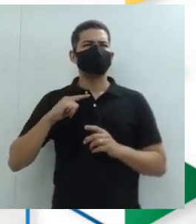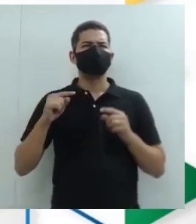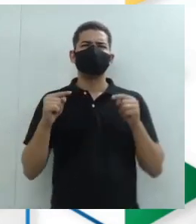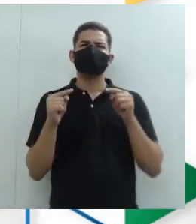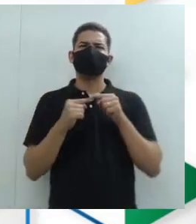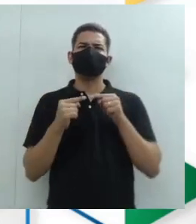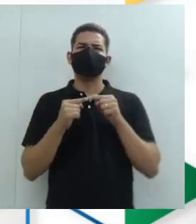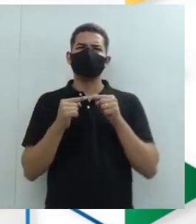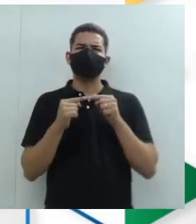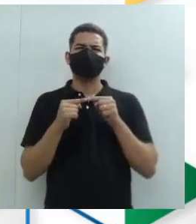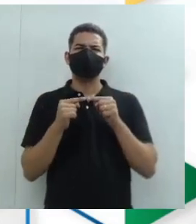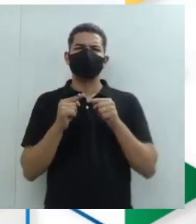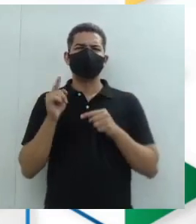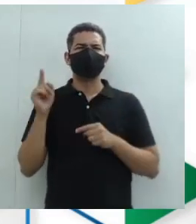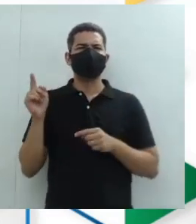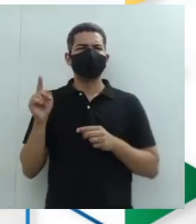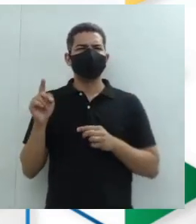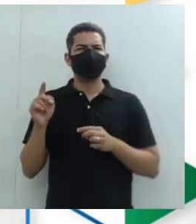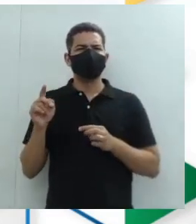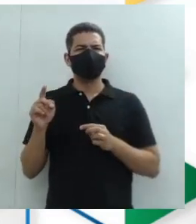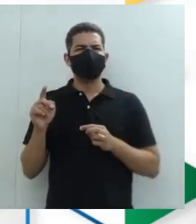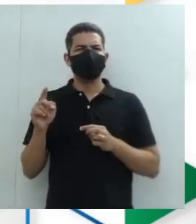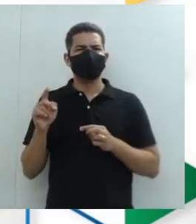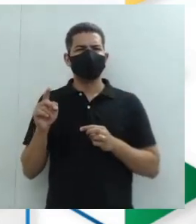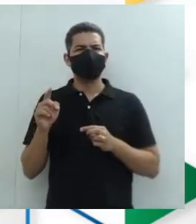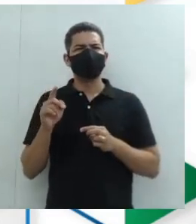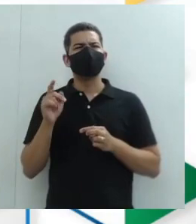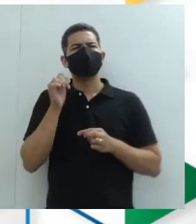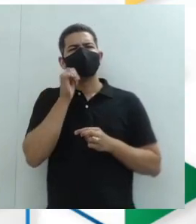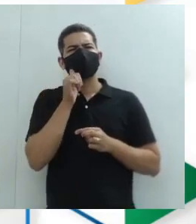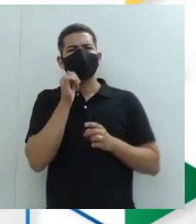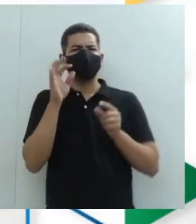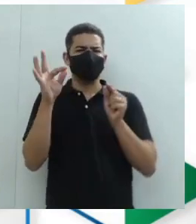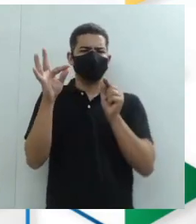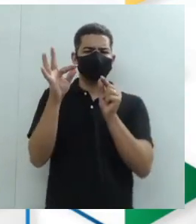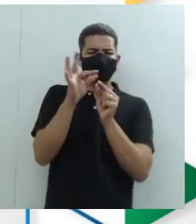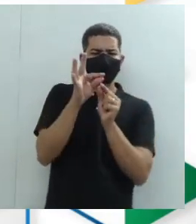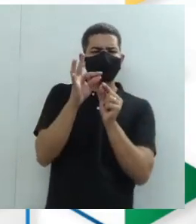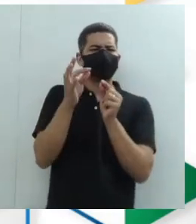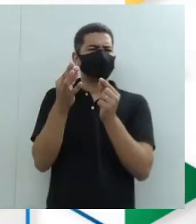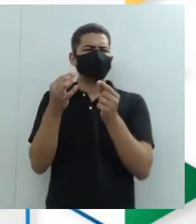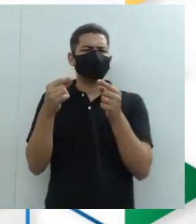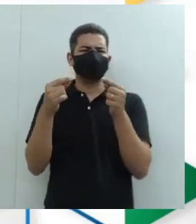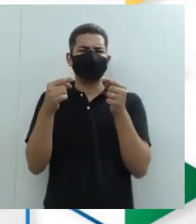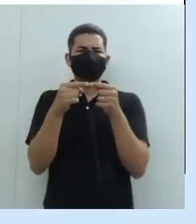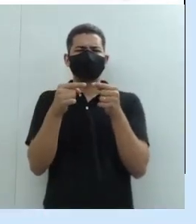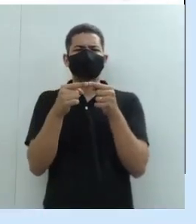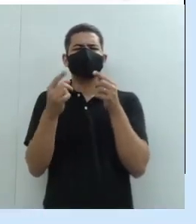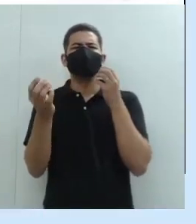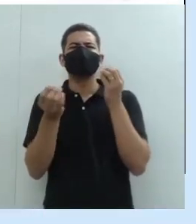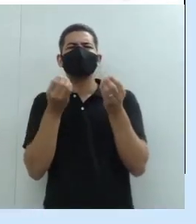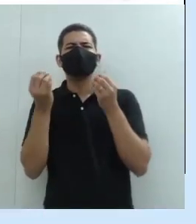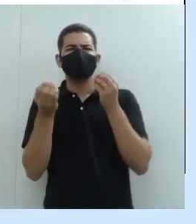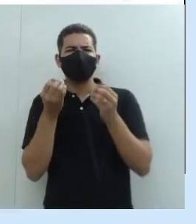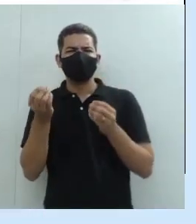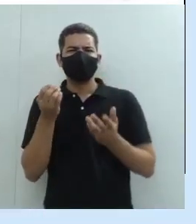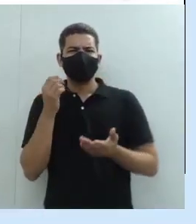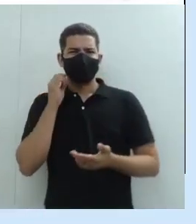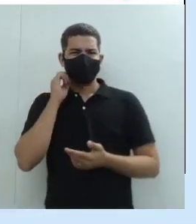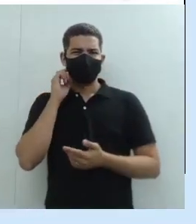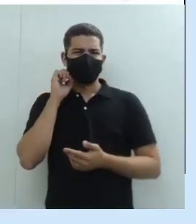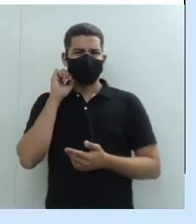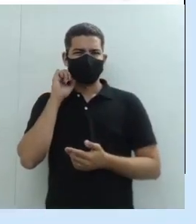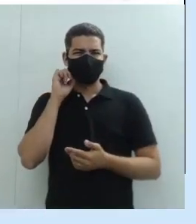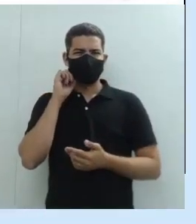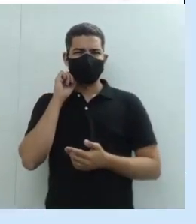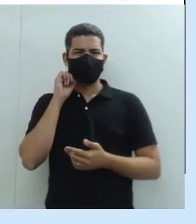ver este ato, né, essa atitude da menina de passar a agulha por dentro, passar a linha por dentro da